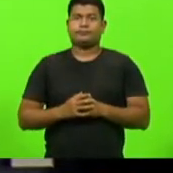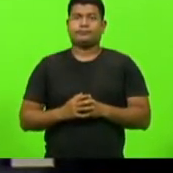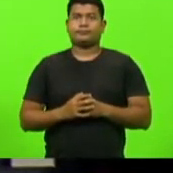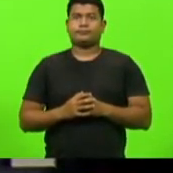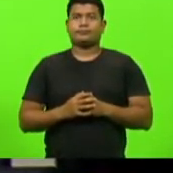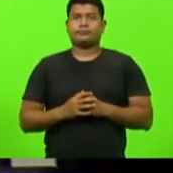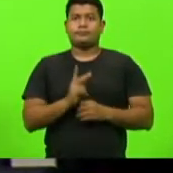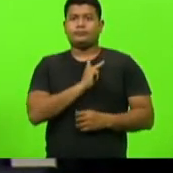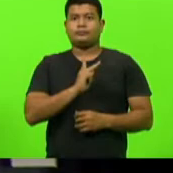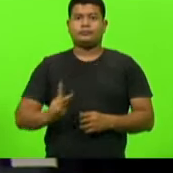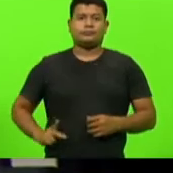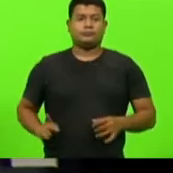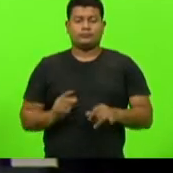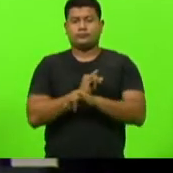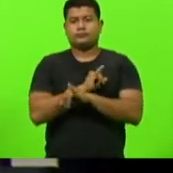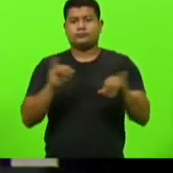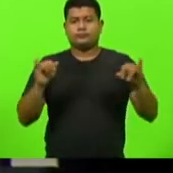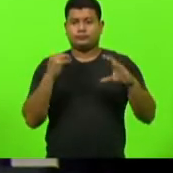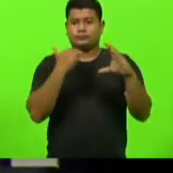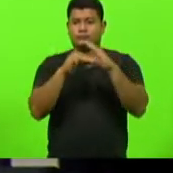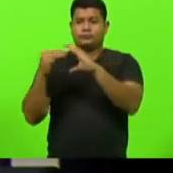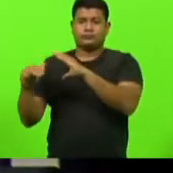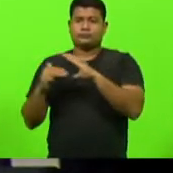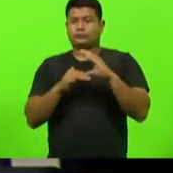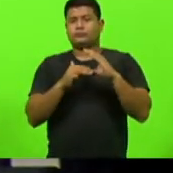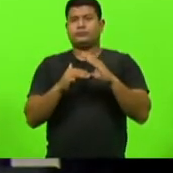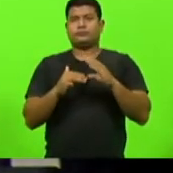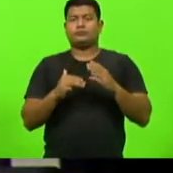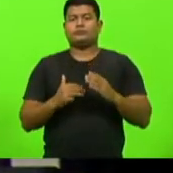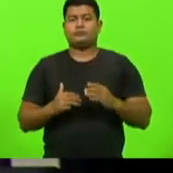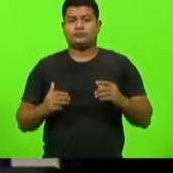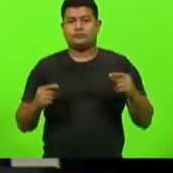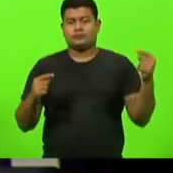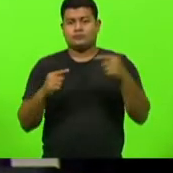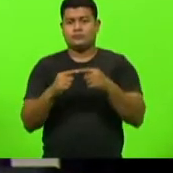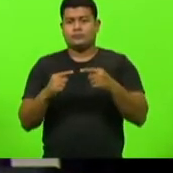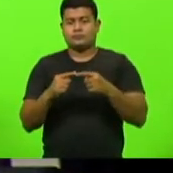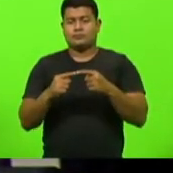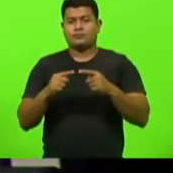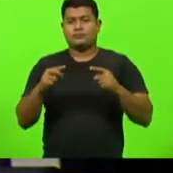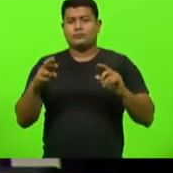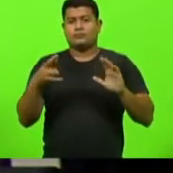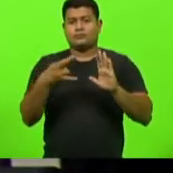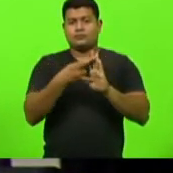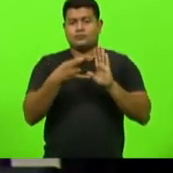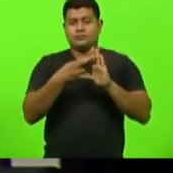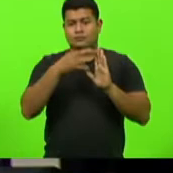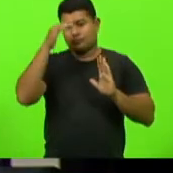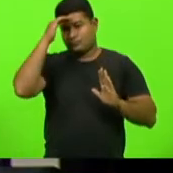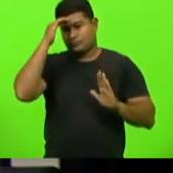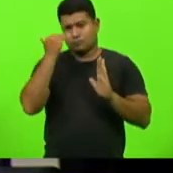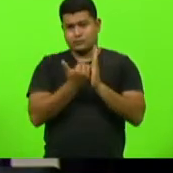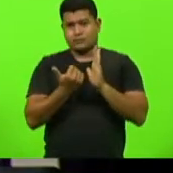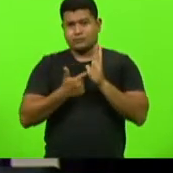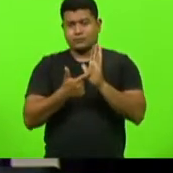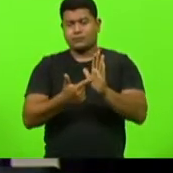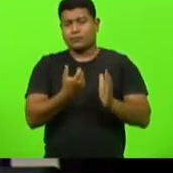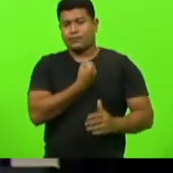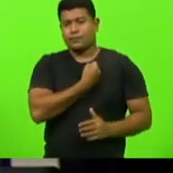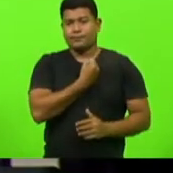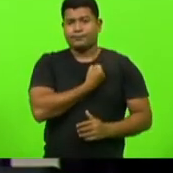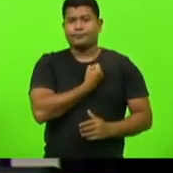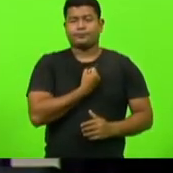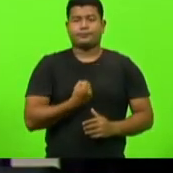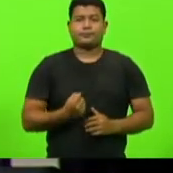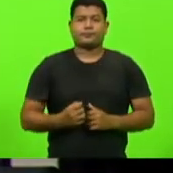Esta Presidência comunica que encaminhará os destinatários, conforme determina o regimento interno, as seguintes indicações.